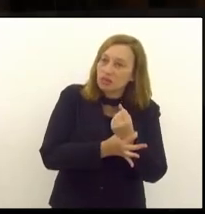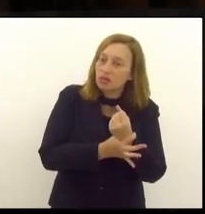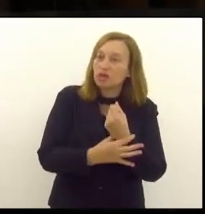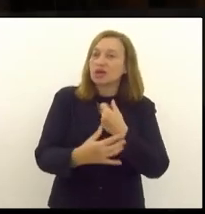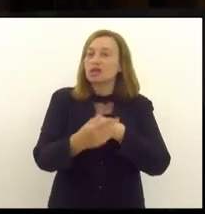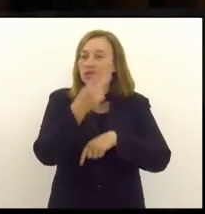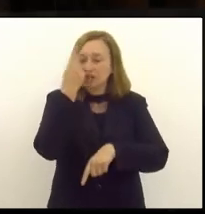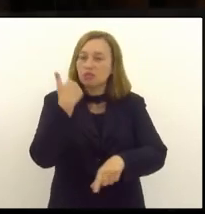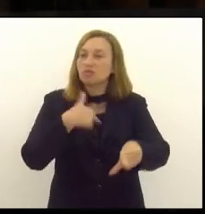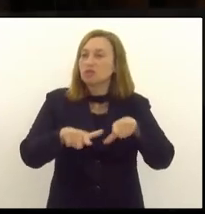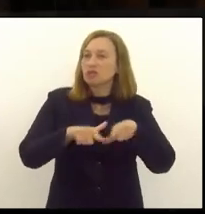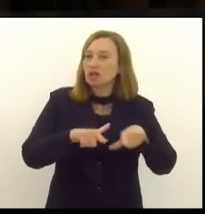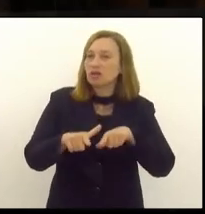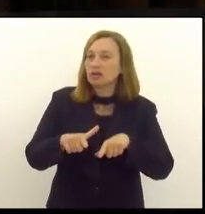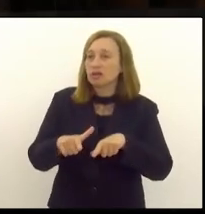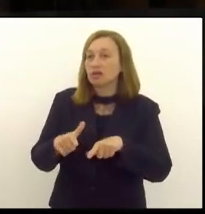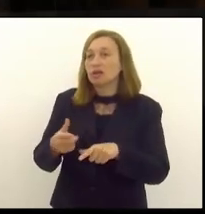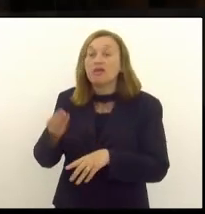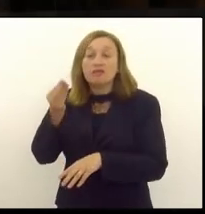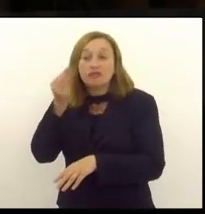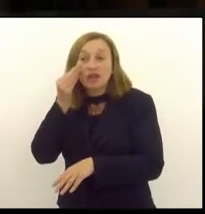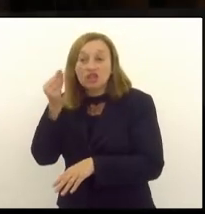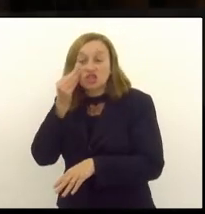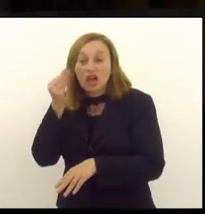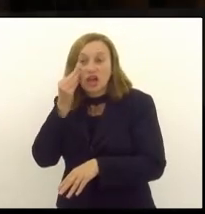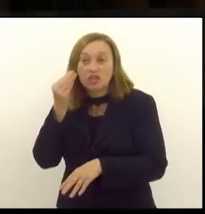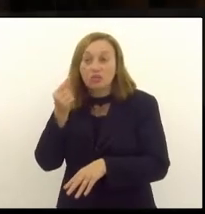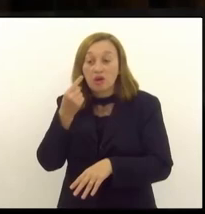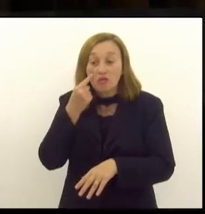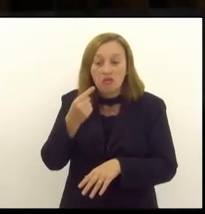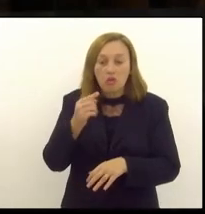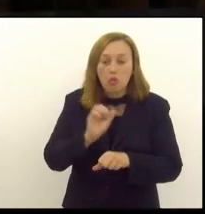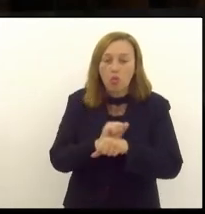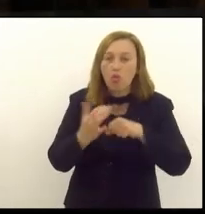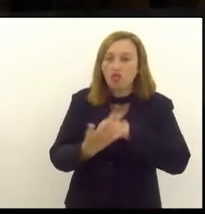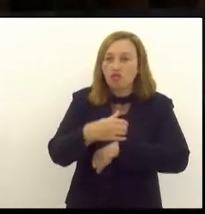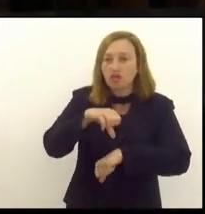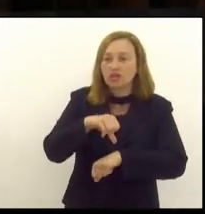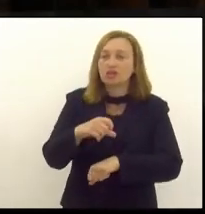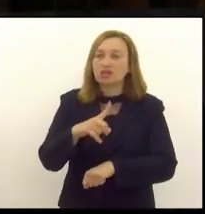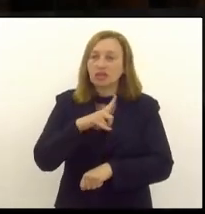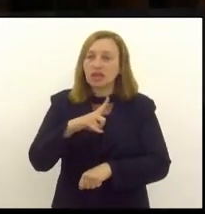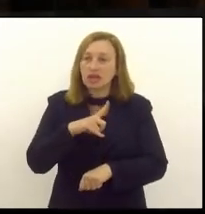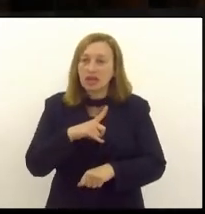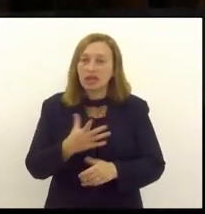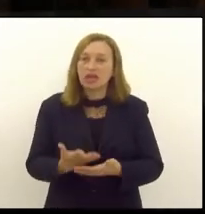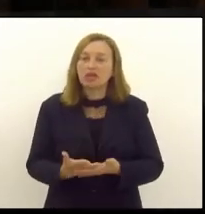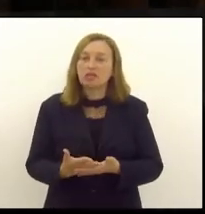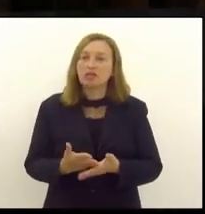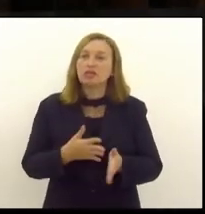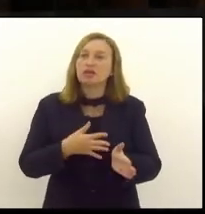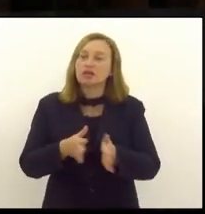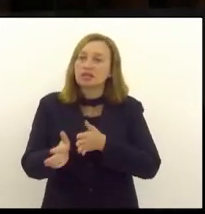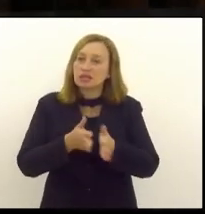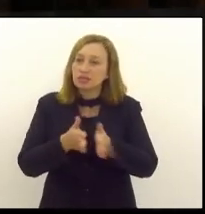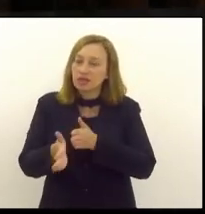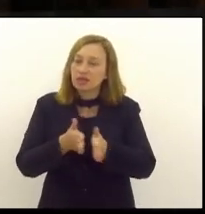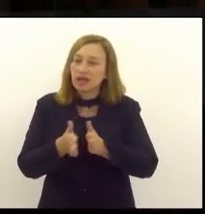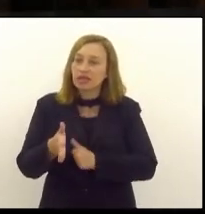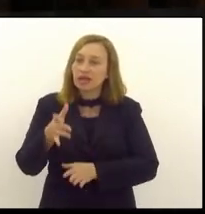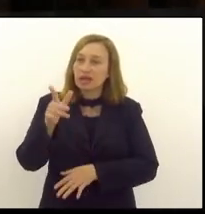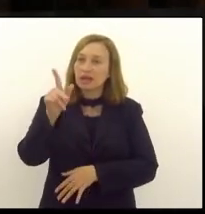tratamento médico, a testagem para a Covid, efetivo mínimo nas plataformas, e